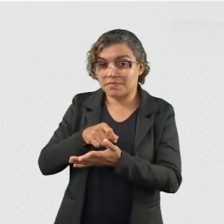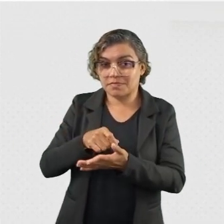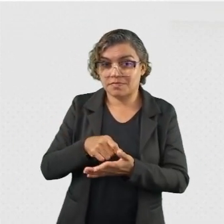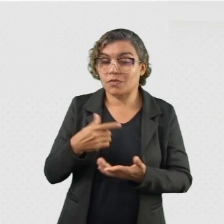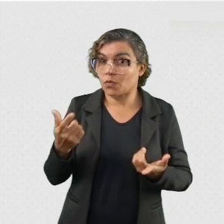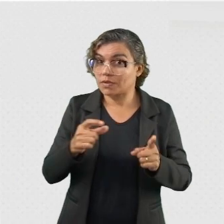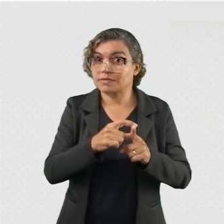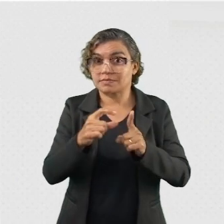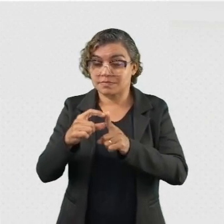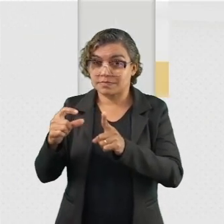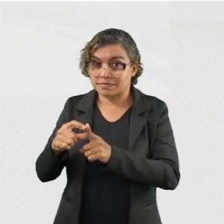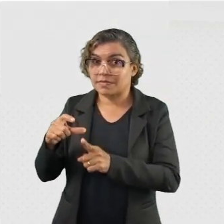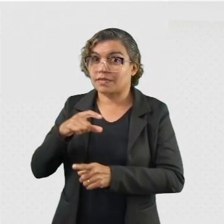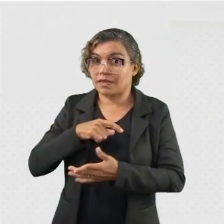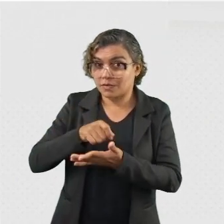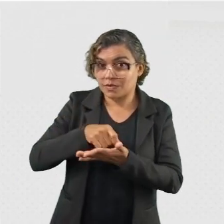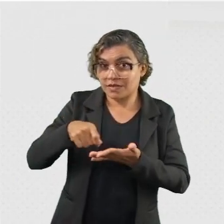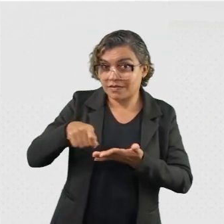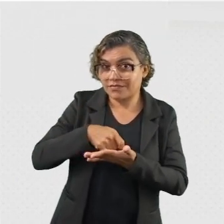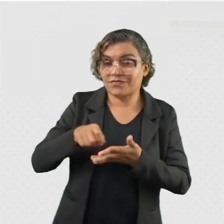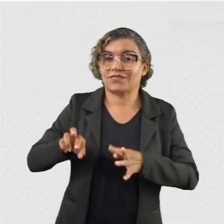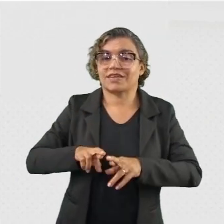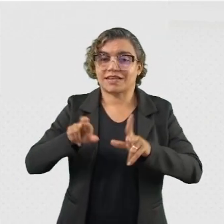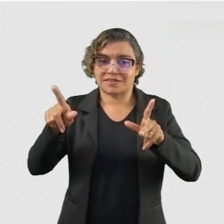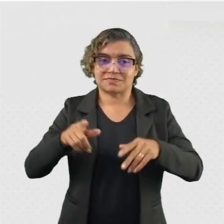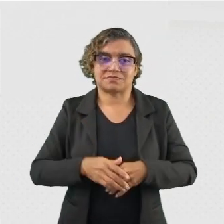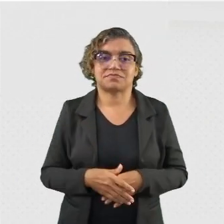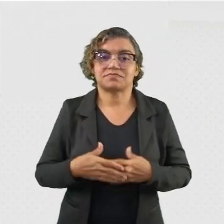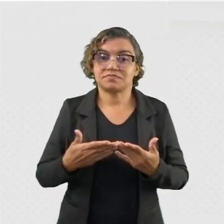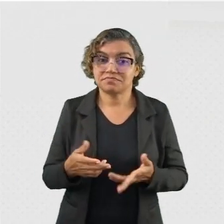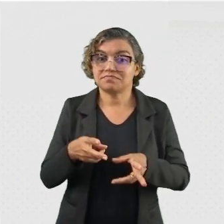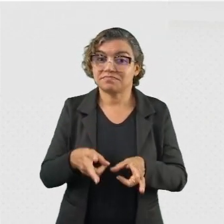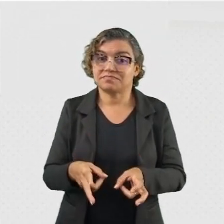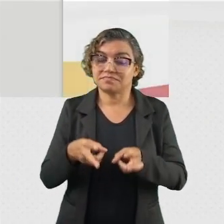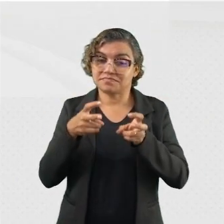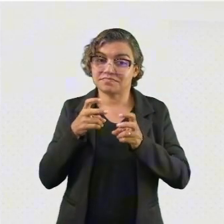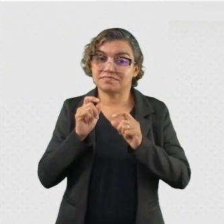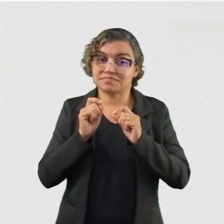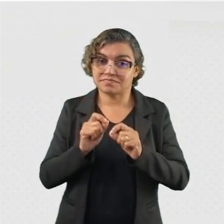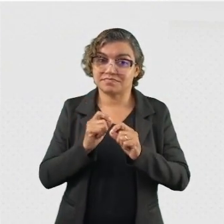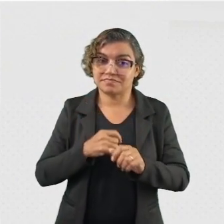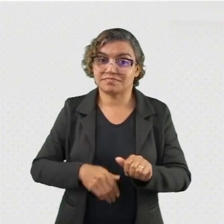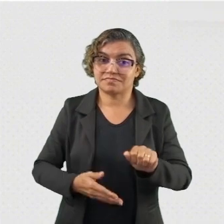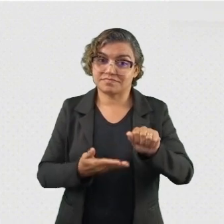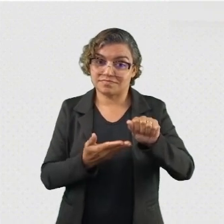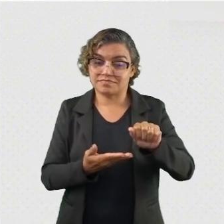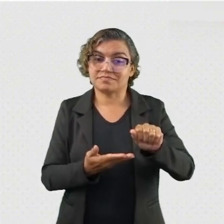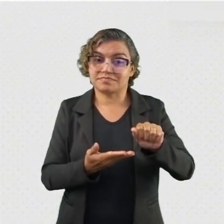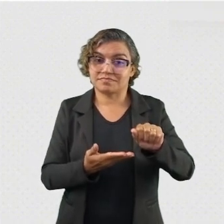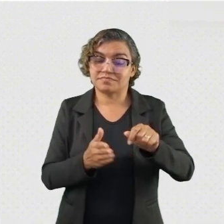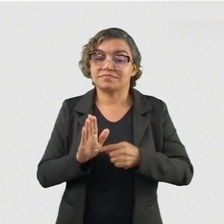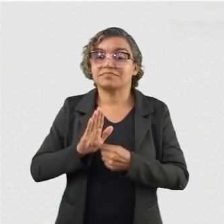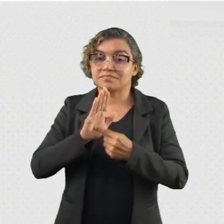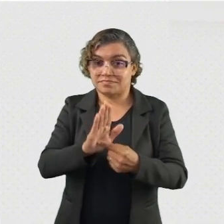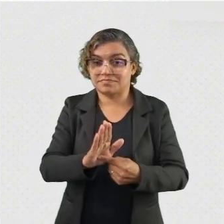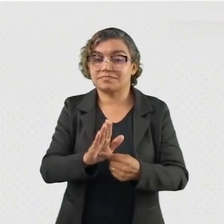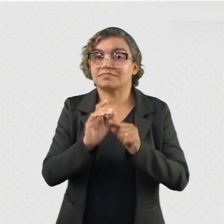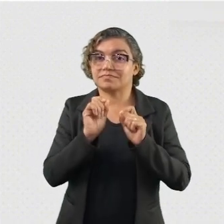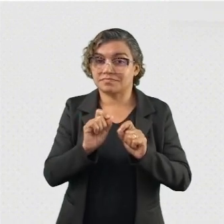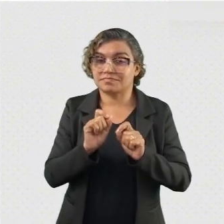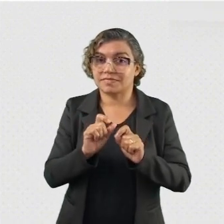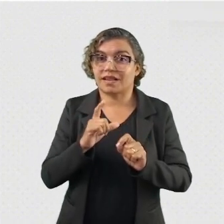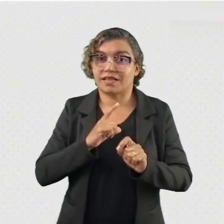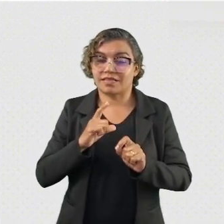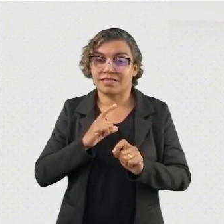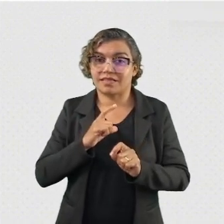as palavras têm grafia diferente. Então, a gente observa a letra A mostrando justamente aquela